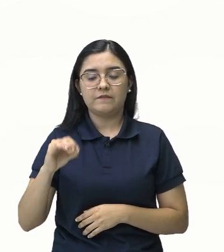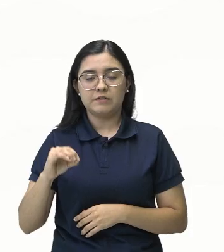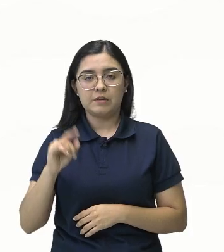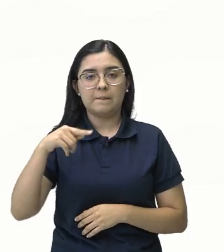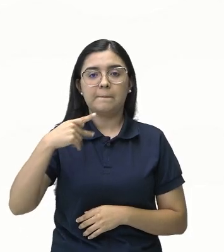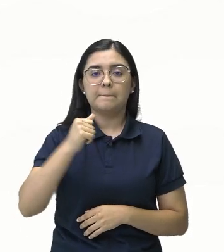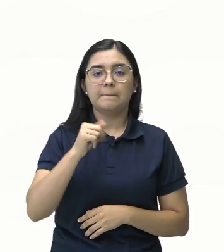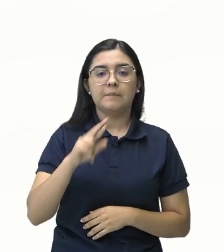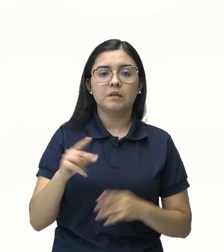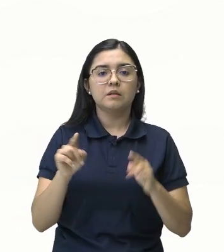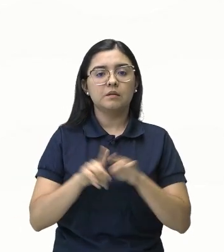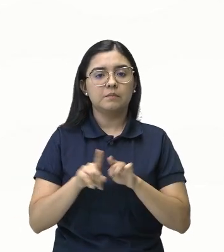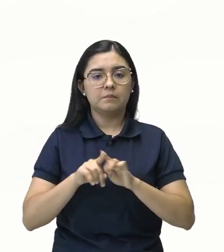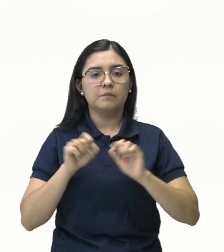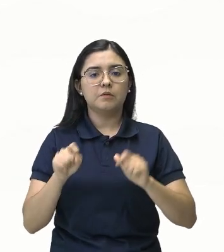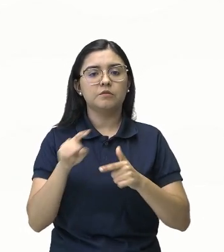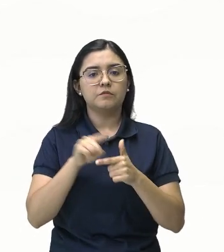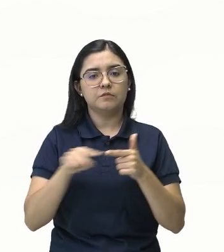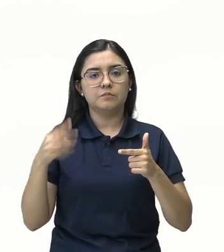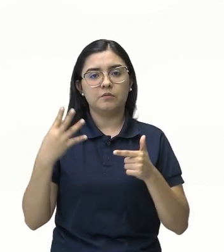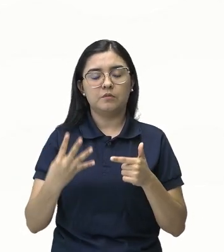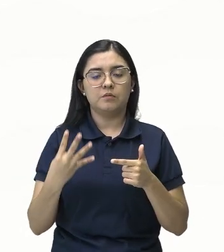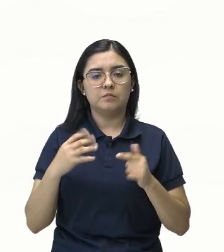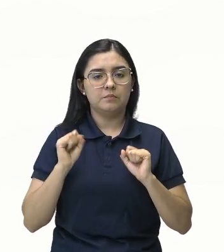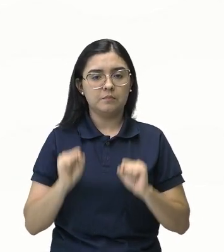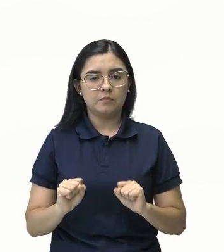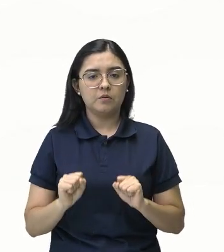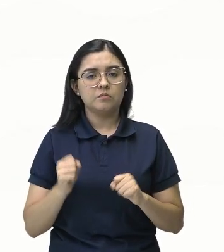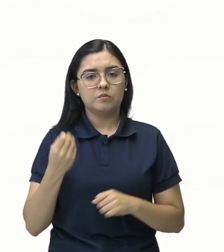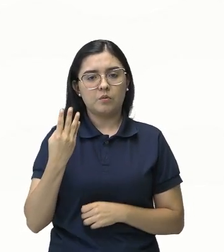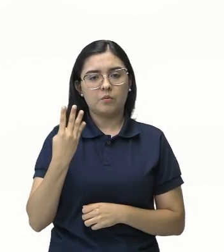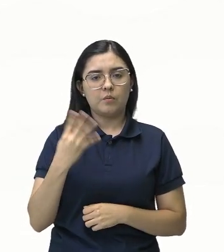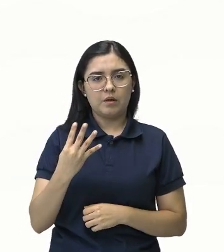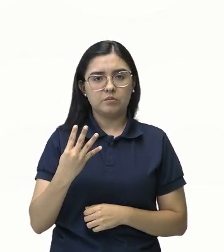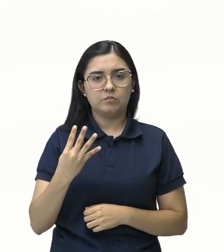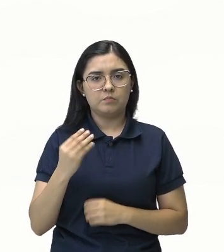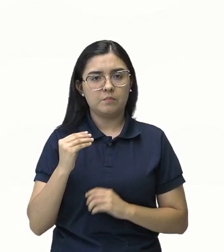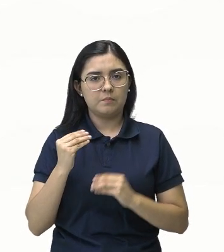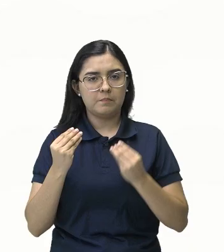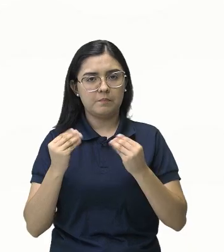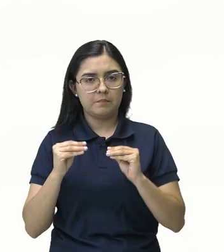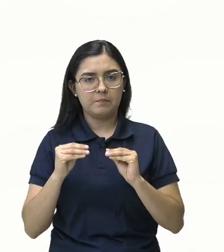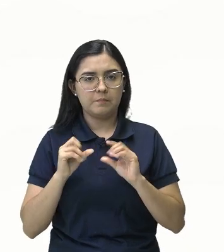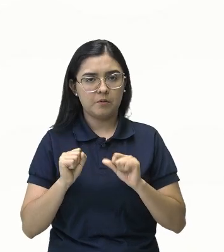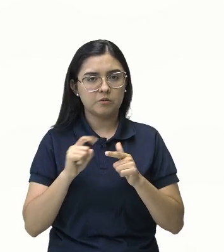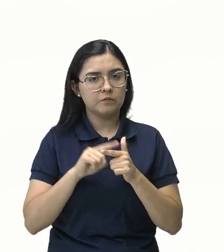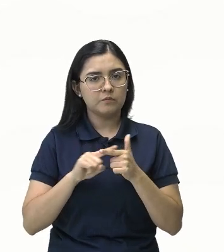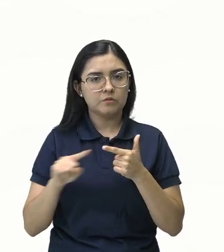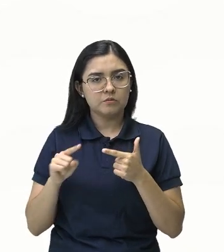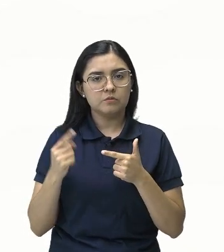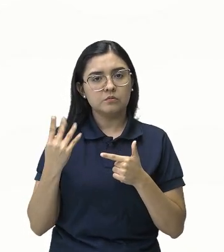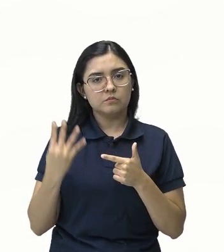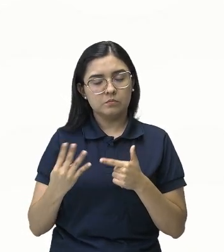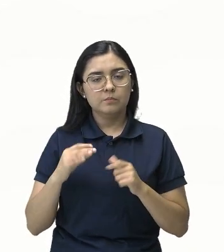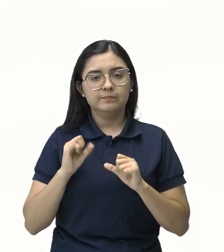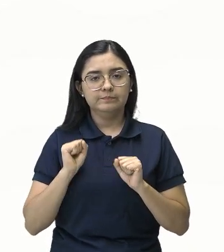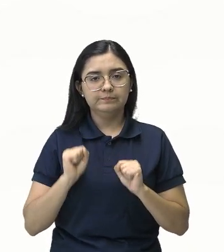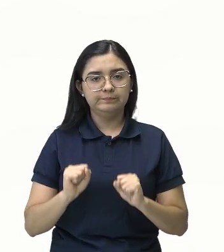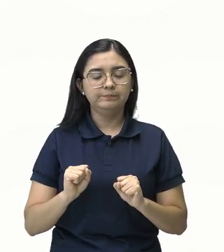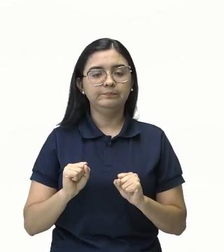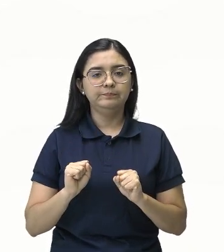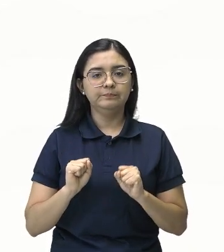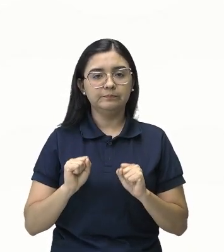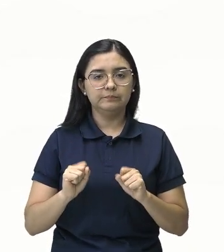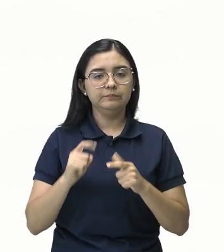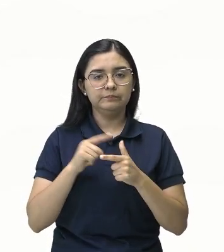Professor, os dois também podem ser divisíveis por 4. Eu posso por 4 direto? Claro. Tá? Você já pode dividir